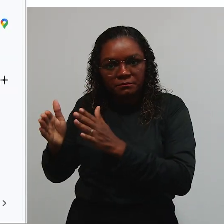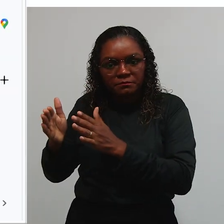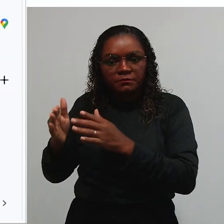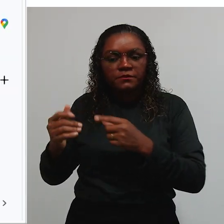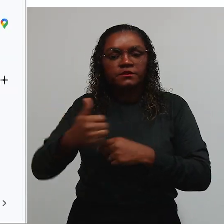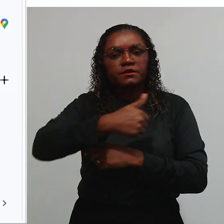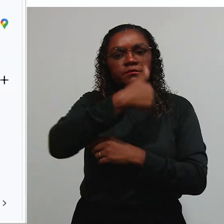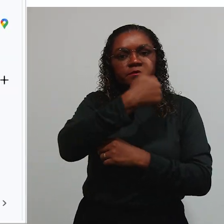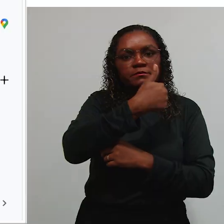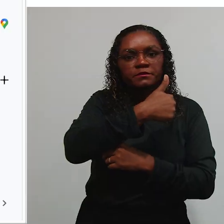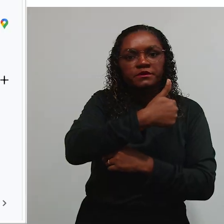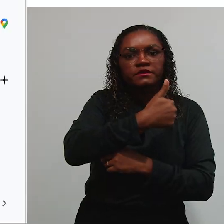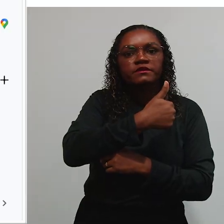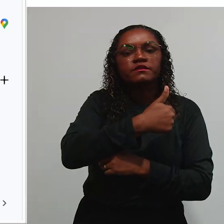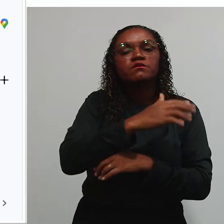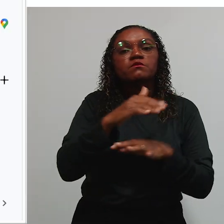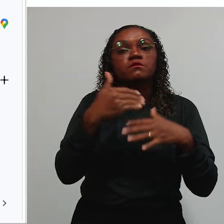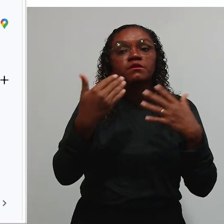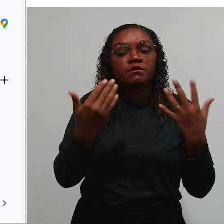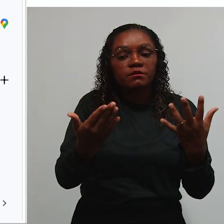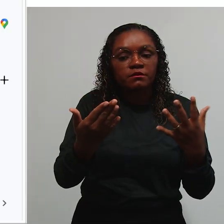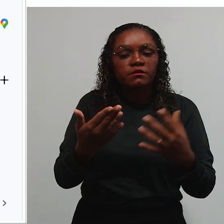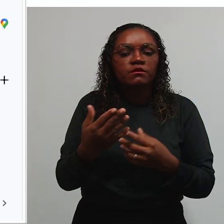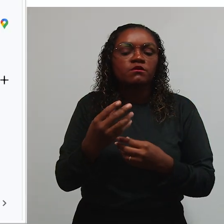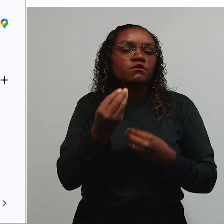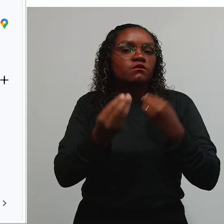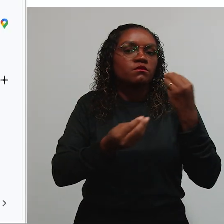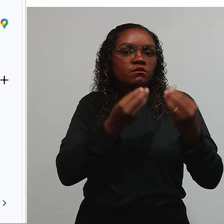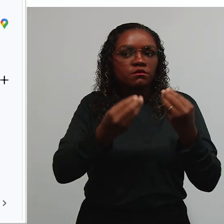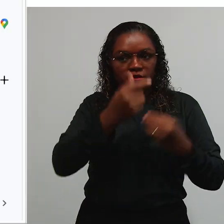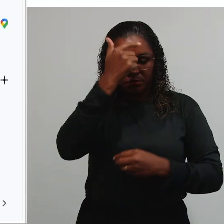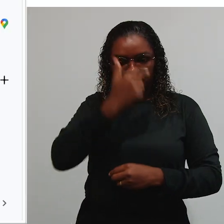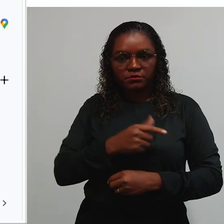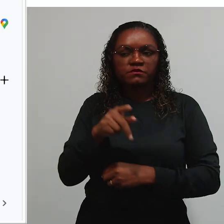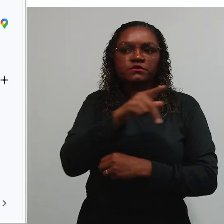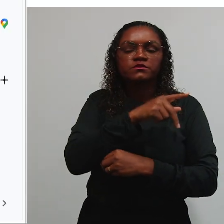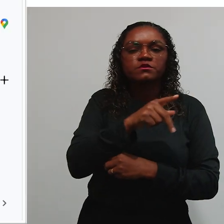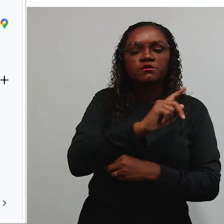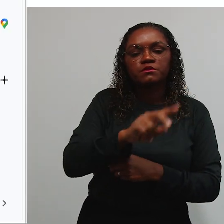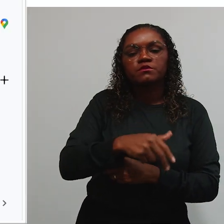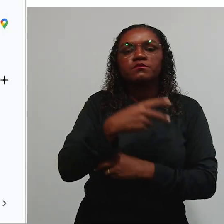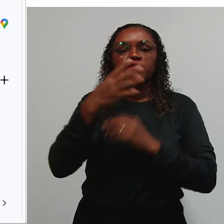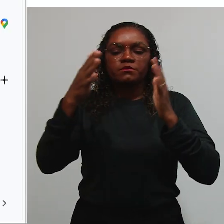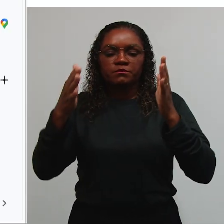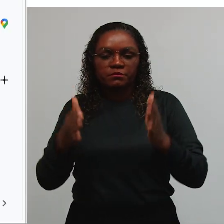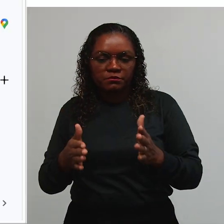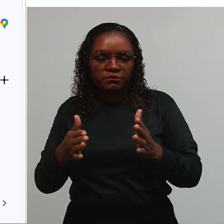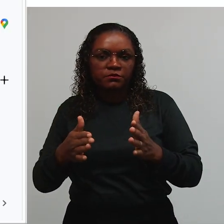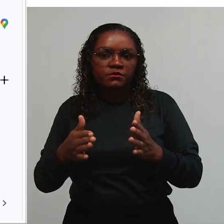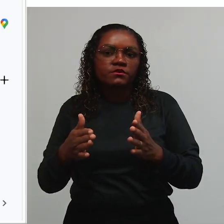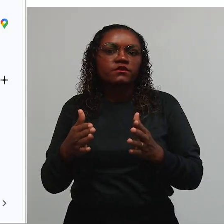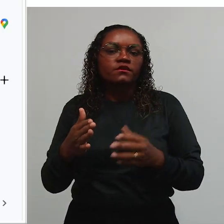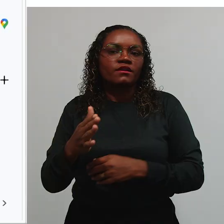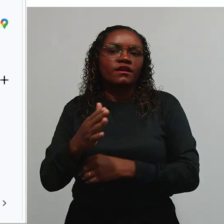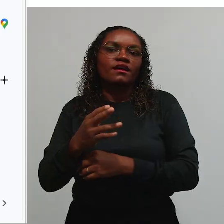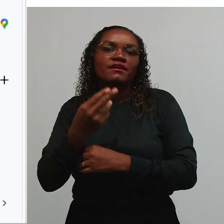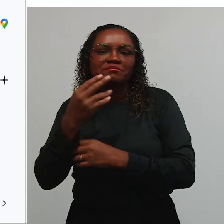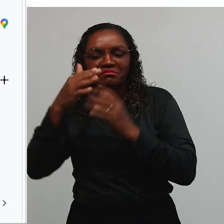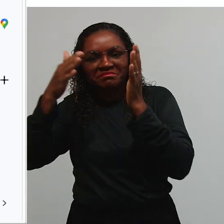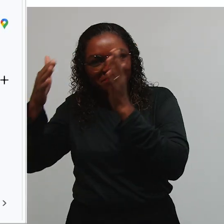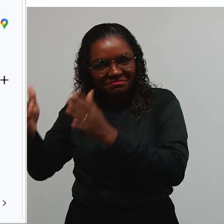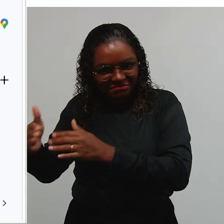sessões, sendo a primeira sessão, como me tornei professor, a segunda sessão, quando chamo o coração, a terceira sessão, cartas a